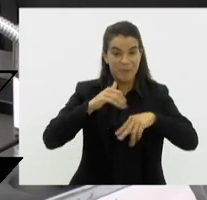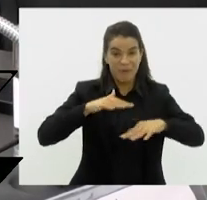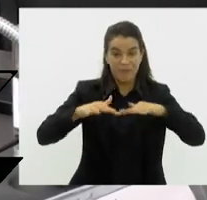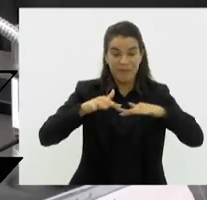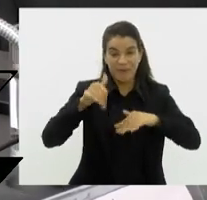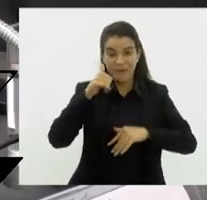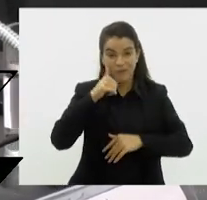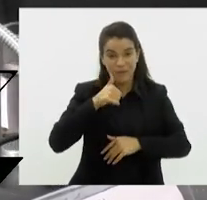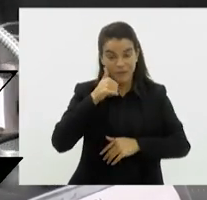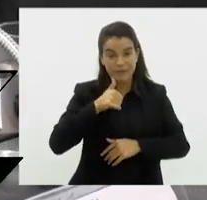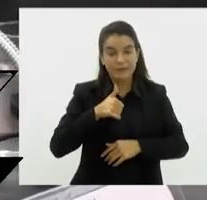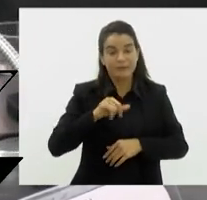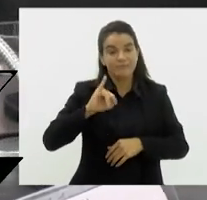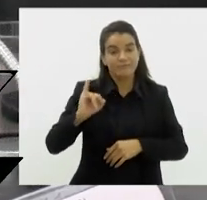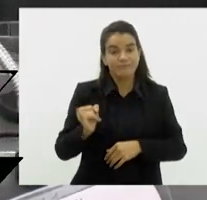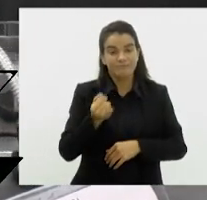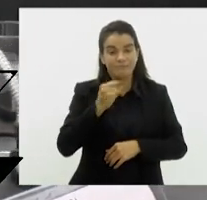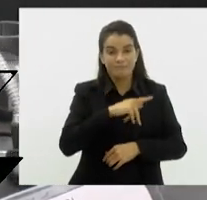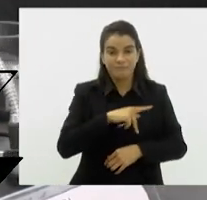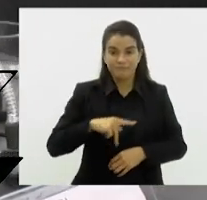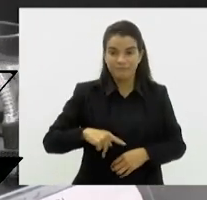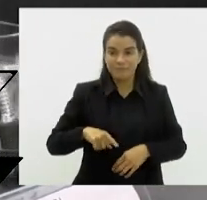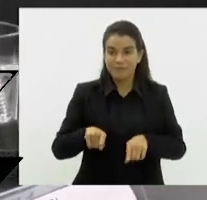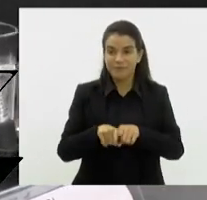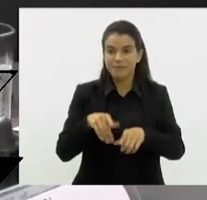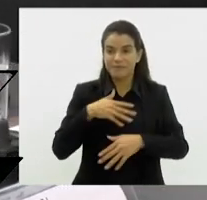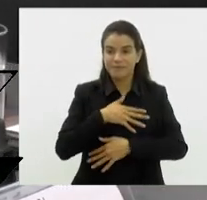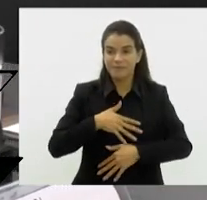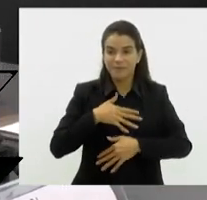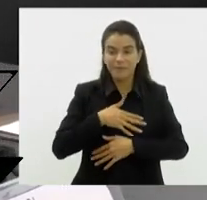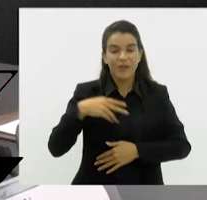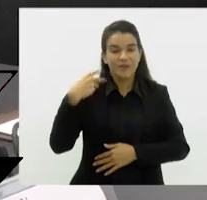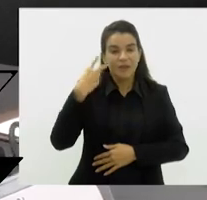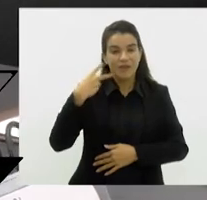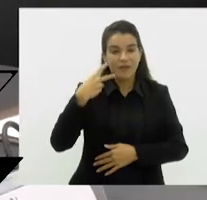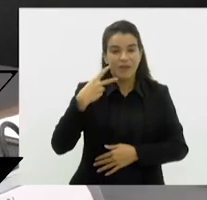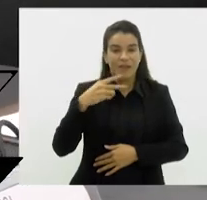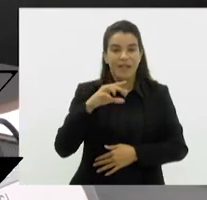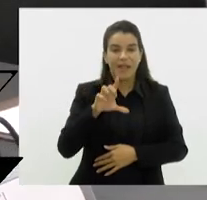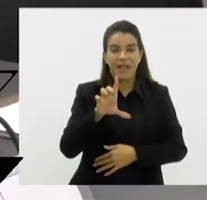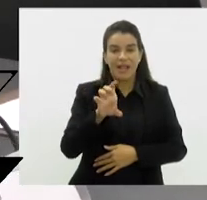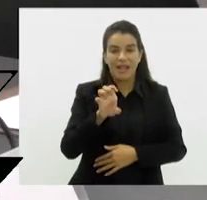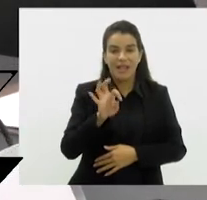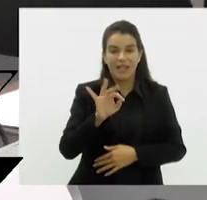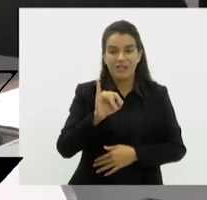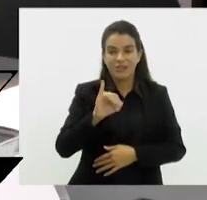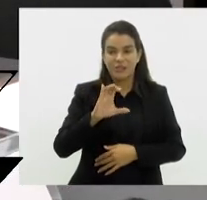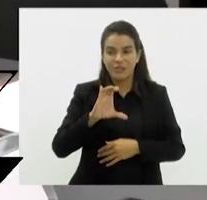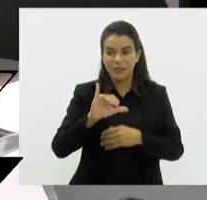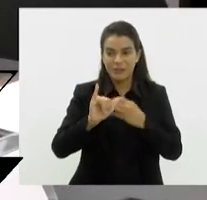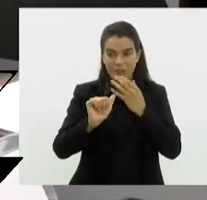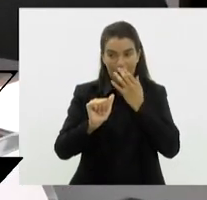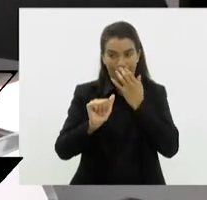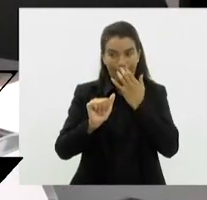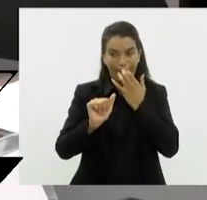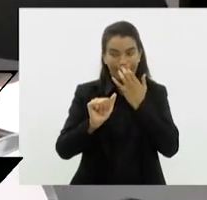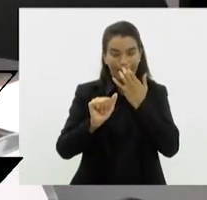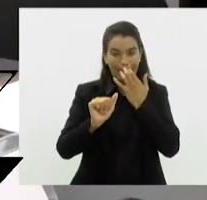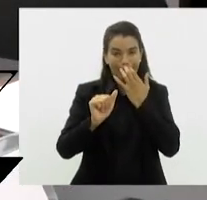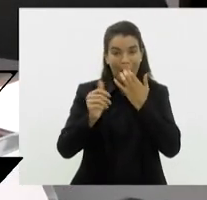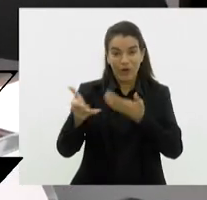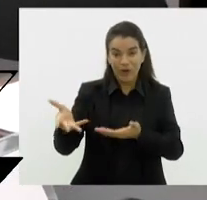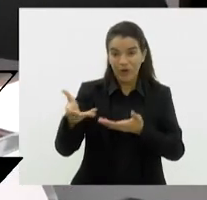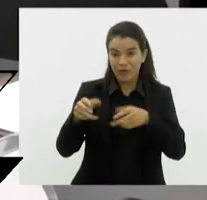E aproveitar, presidente, para cumprimentar e saudar a vereadora Letícia Jota, que se encontra presente aqui. Queria até